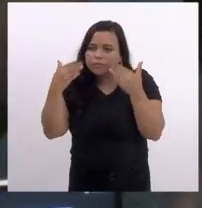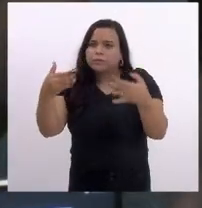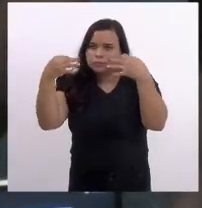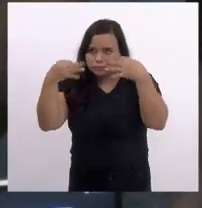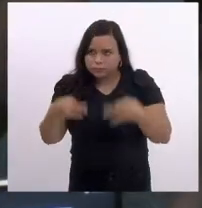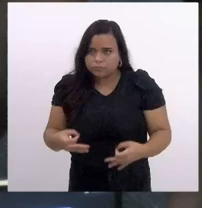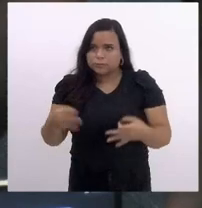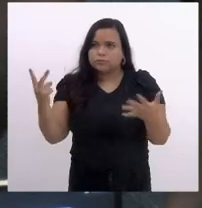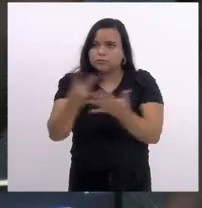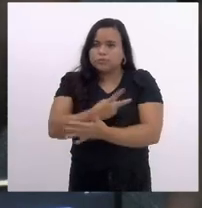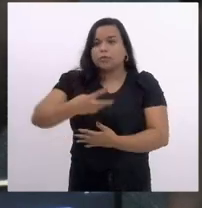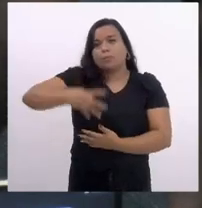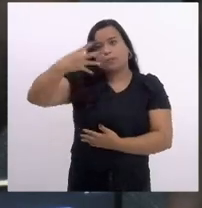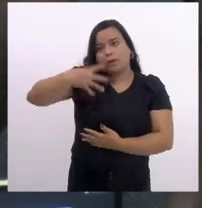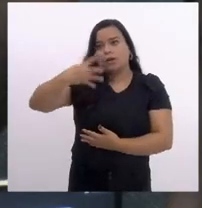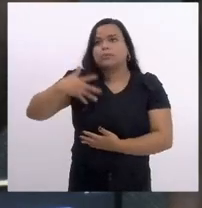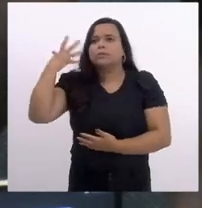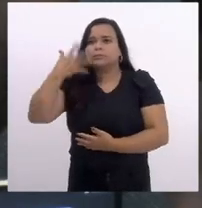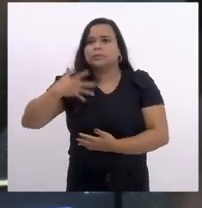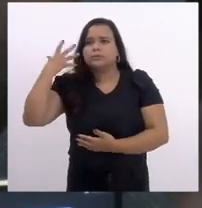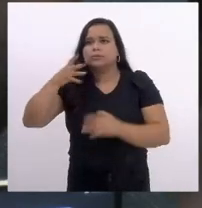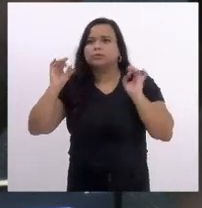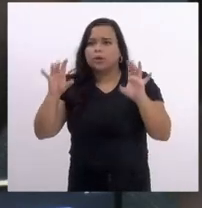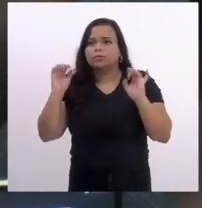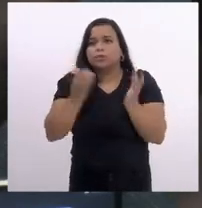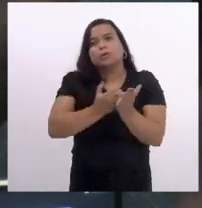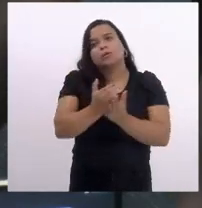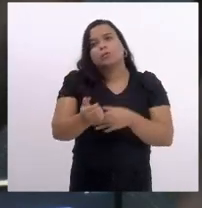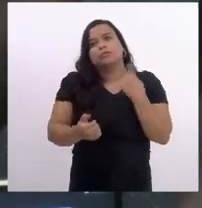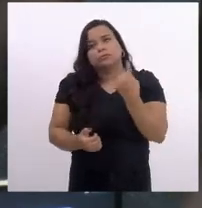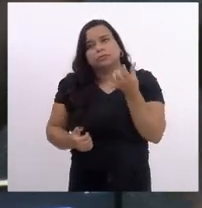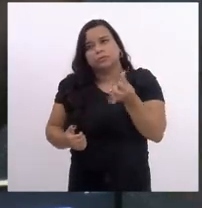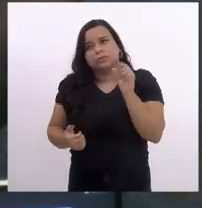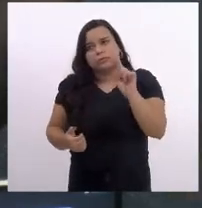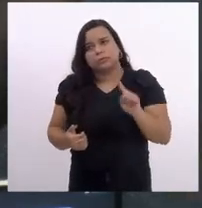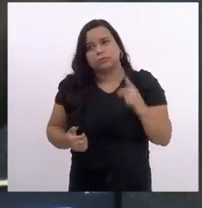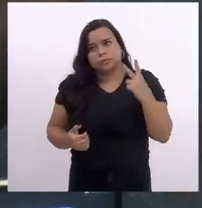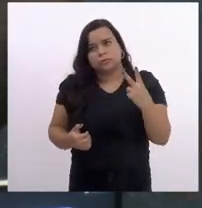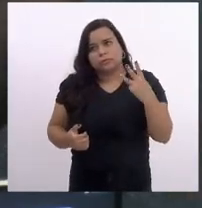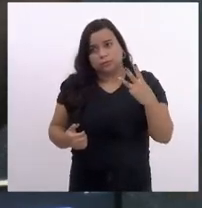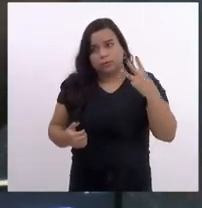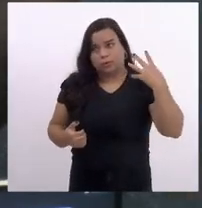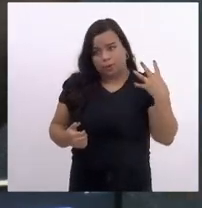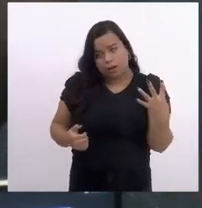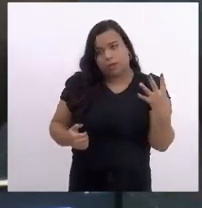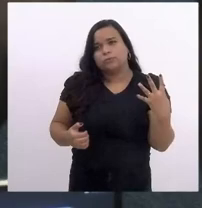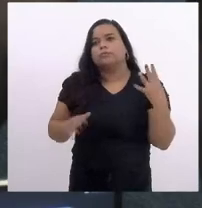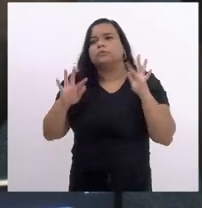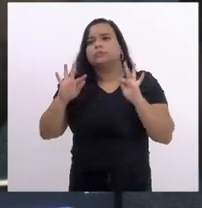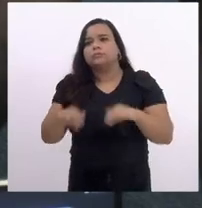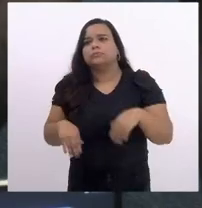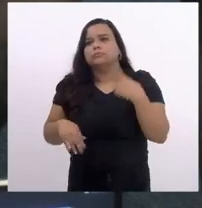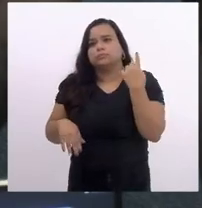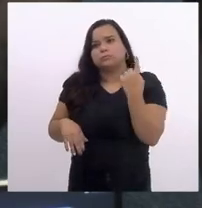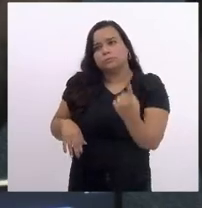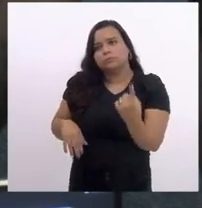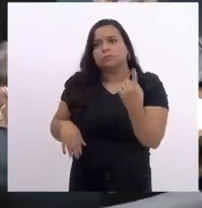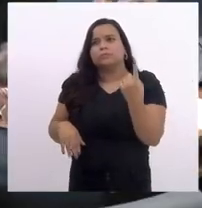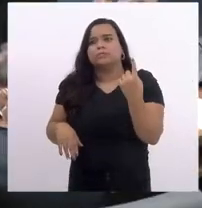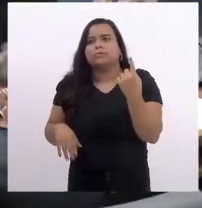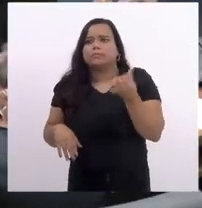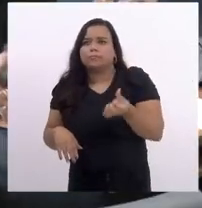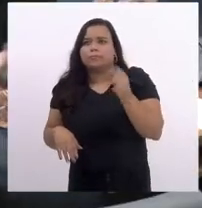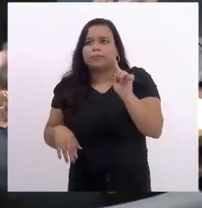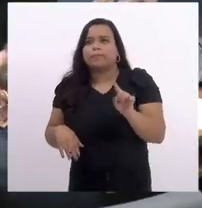sessão extraordinária, que iniciada às 16 horas e 34 minutos, encerrou-se às 16 horas e 35